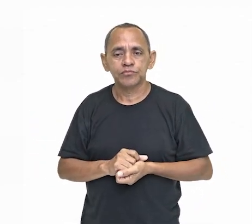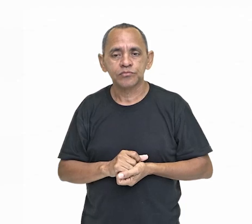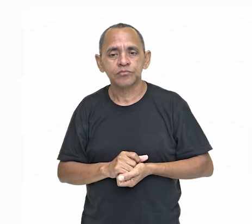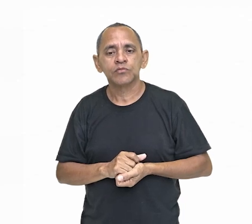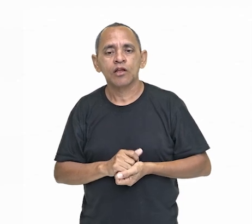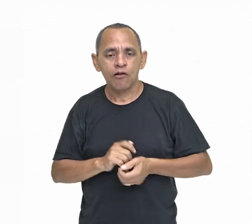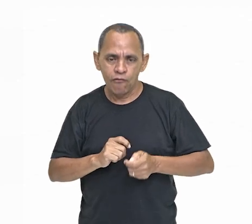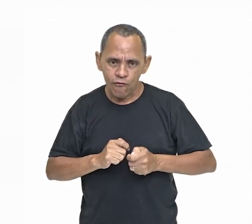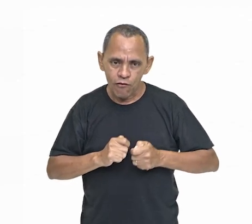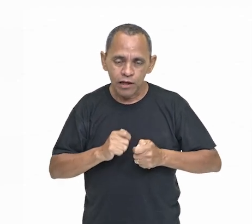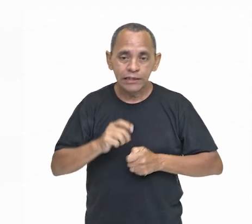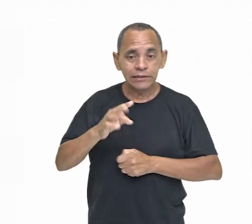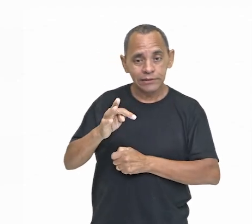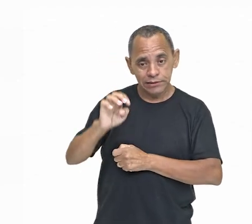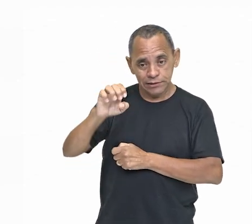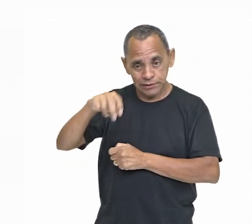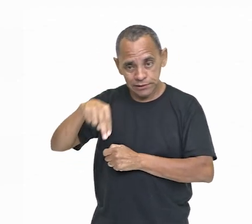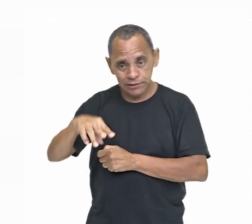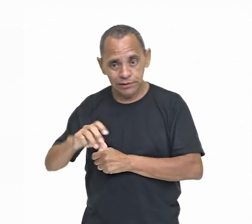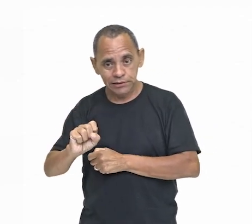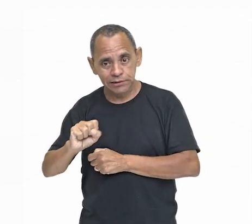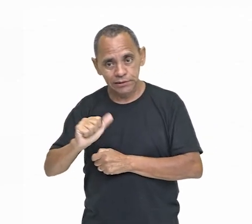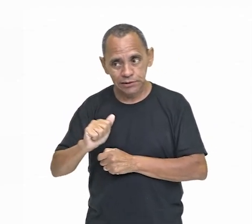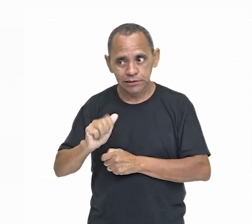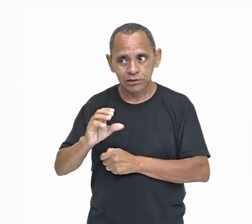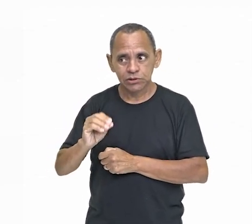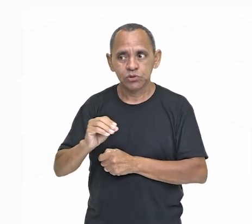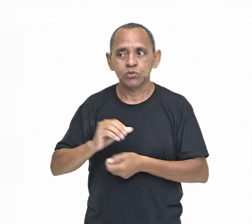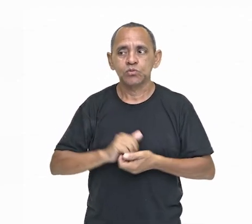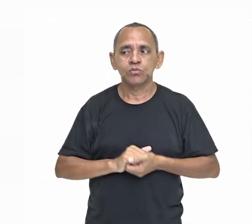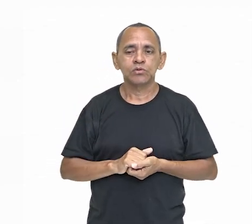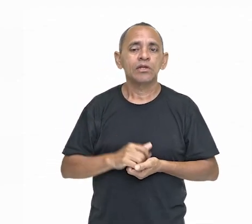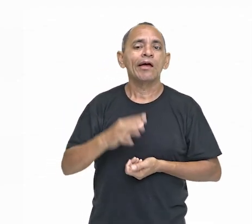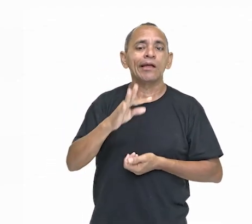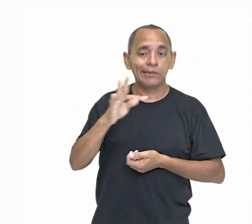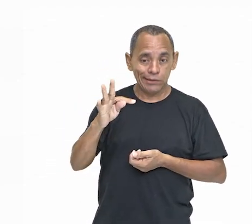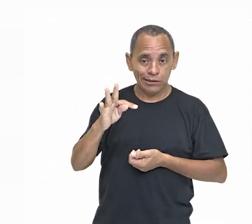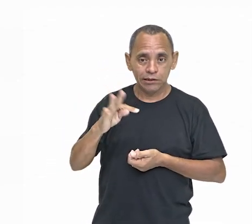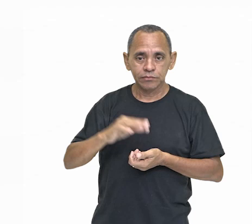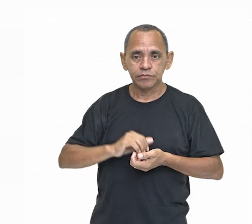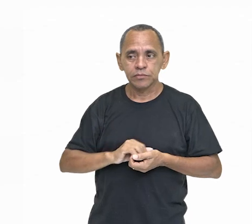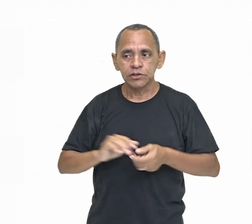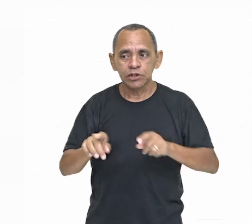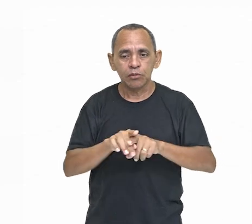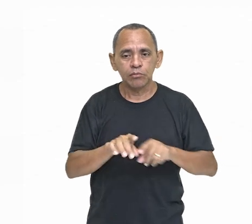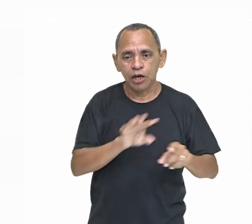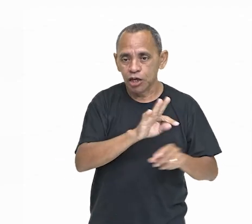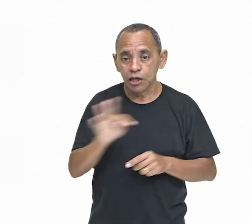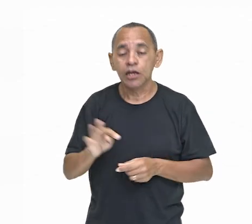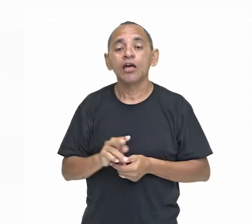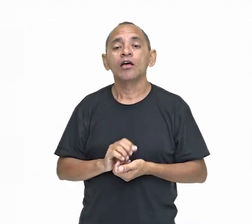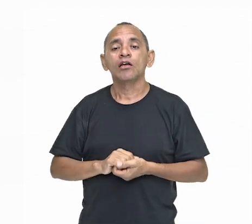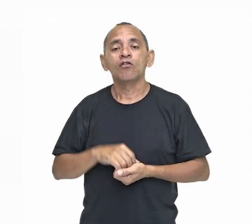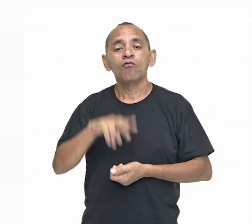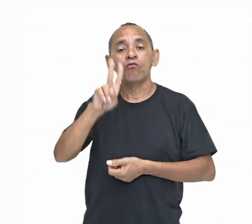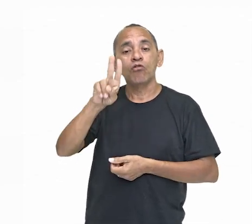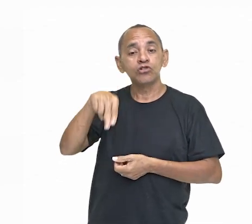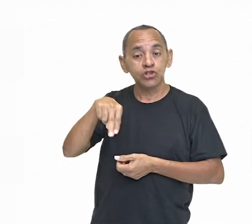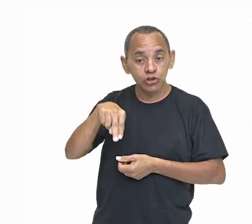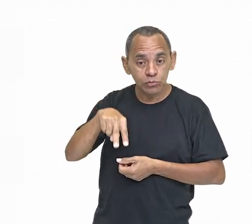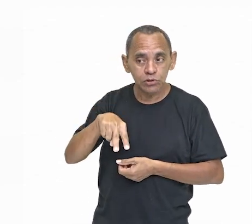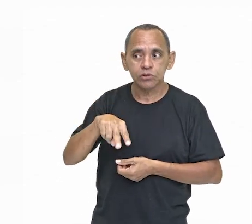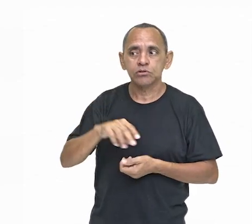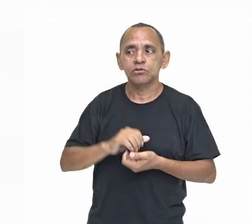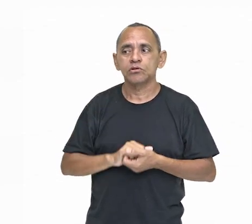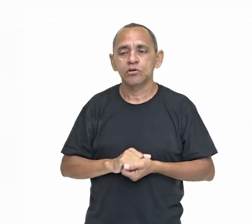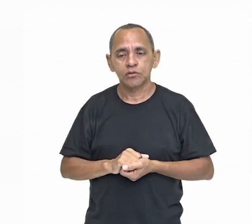elétrica, corrente elétrica. Temos aí o amperímetro, também pode ser chamado de voltímetro, ou então